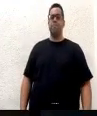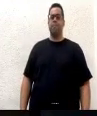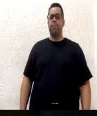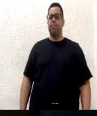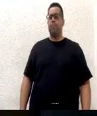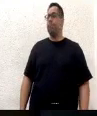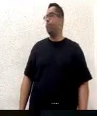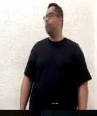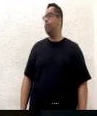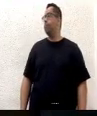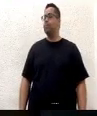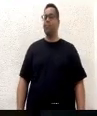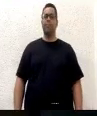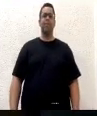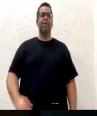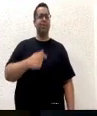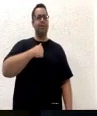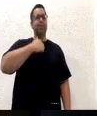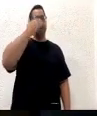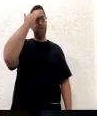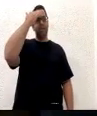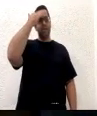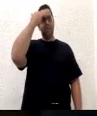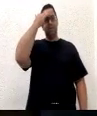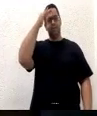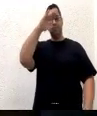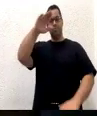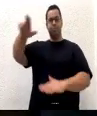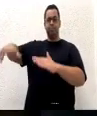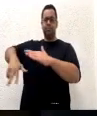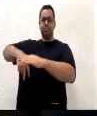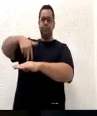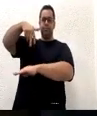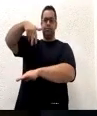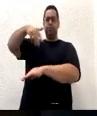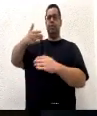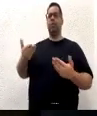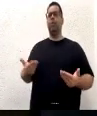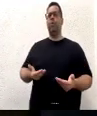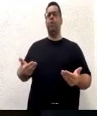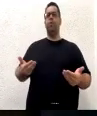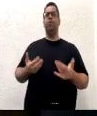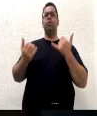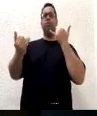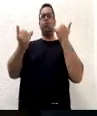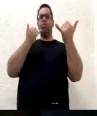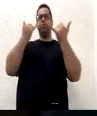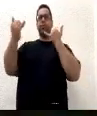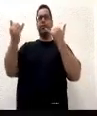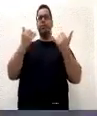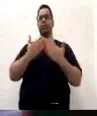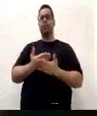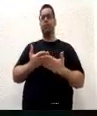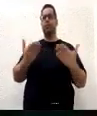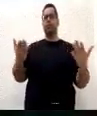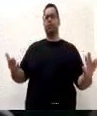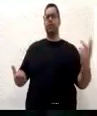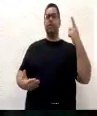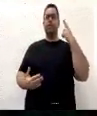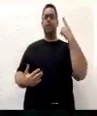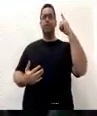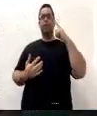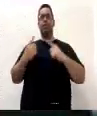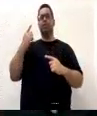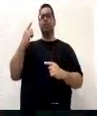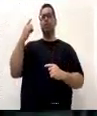que agradecemos, né, a possibilidade de utilizar esse espaço, né, para trazer informação, para discutir, para levar ideias, né, sugestões.